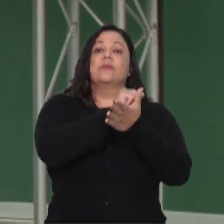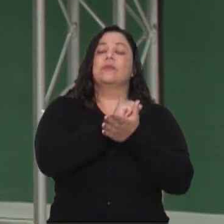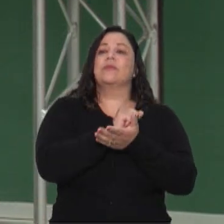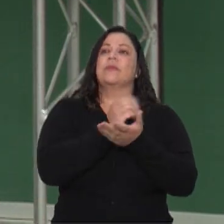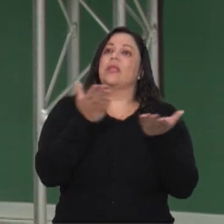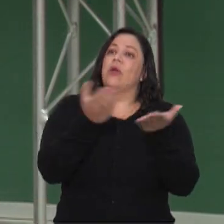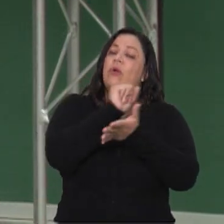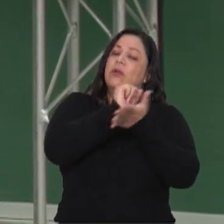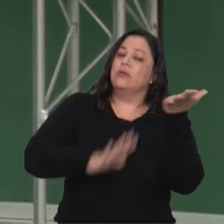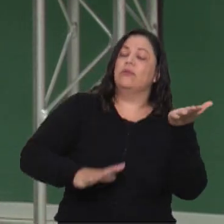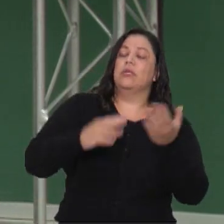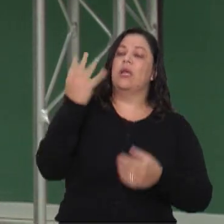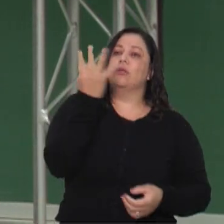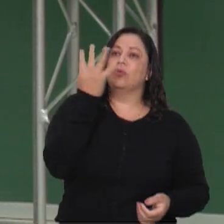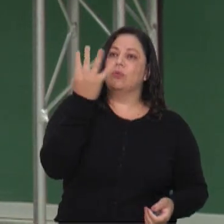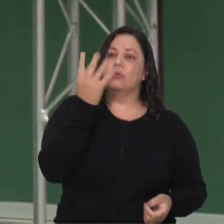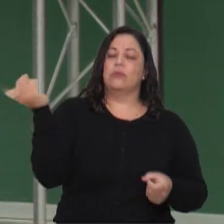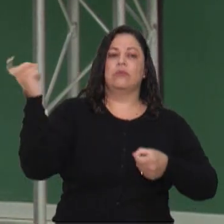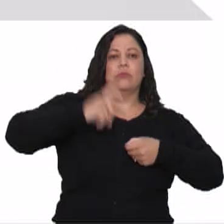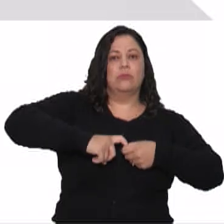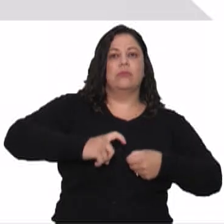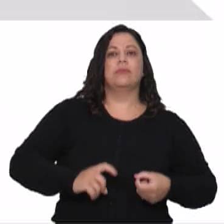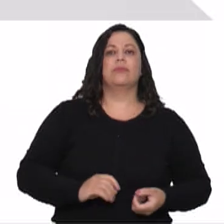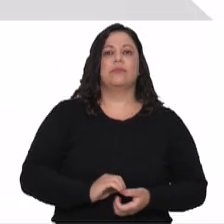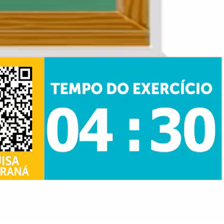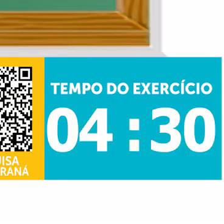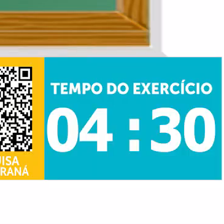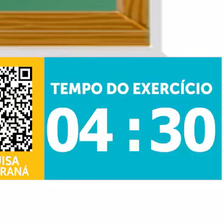Pessoal, façam a atividade 4 e já retornamos.